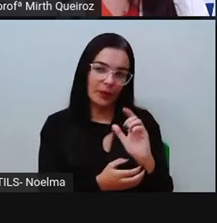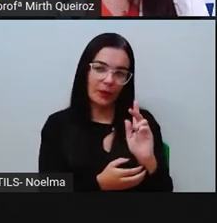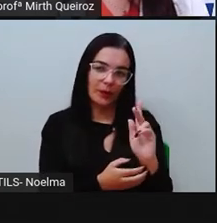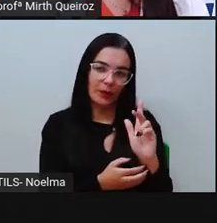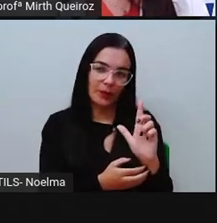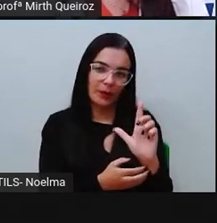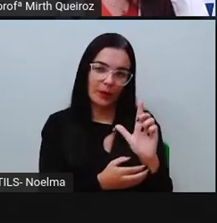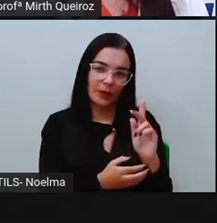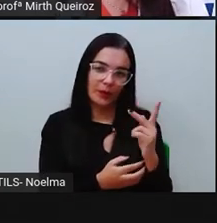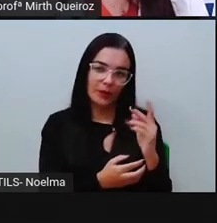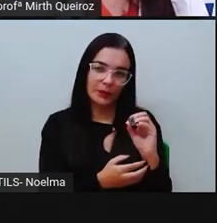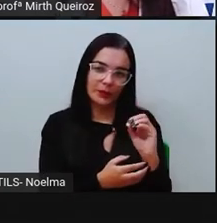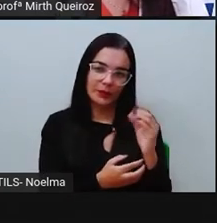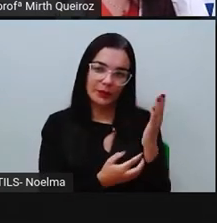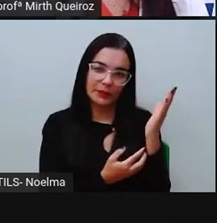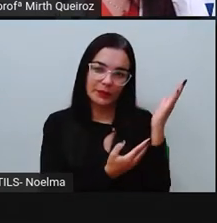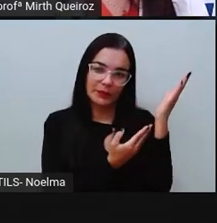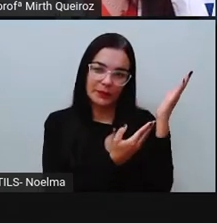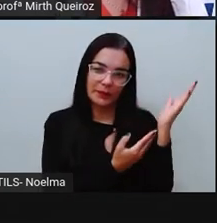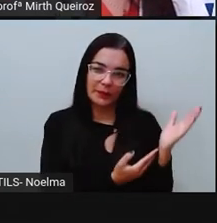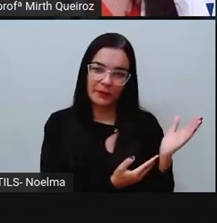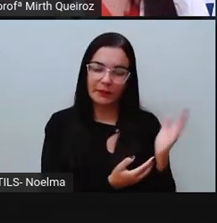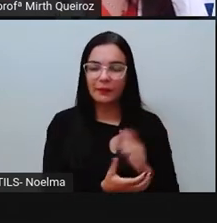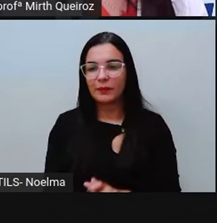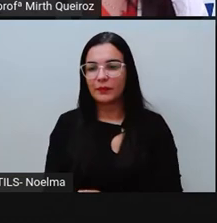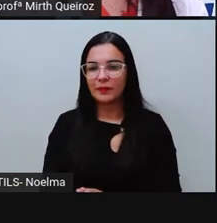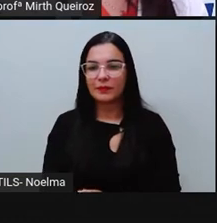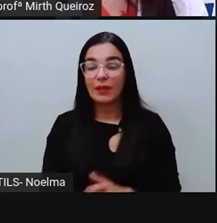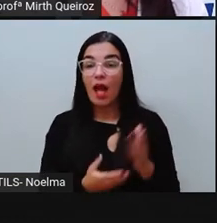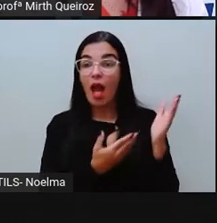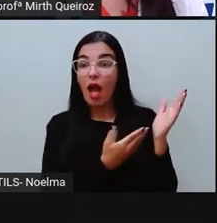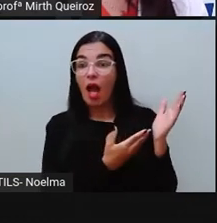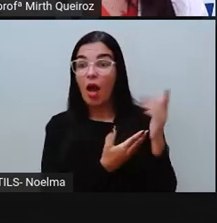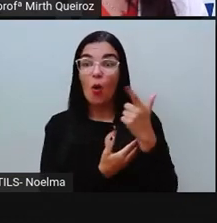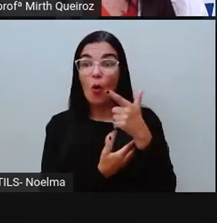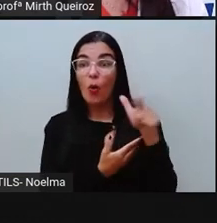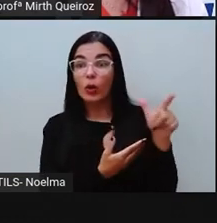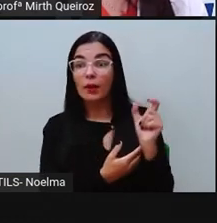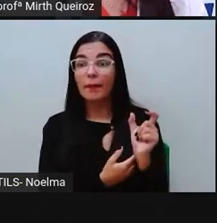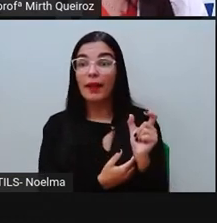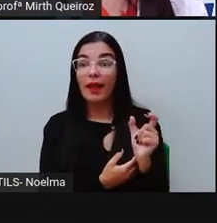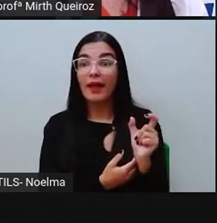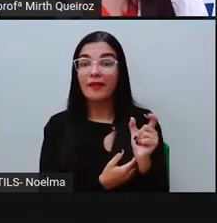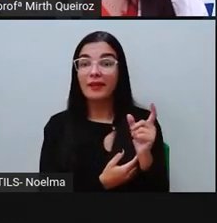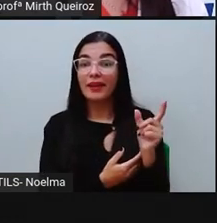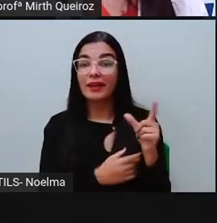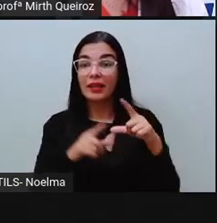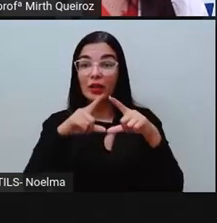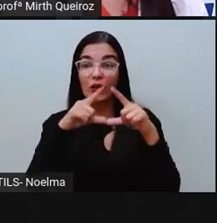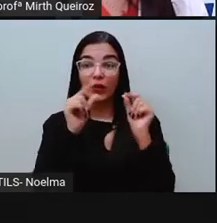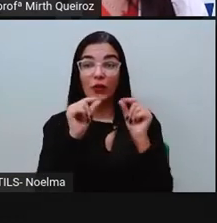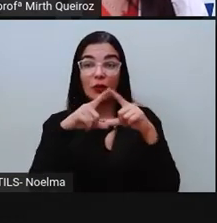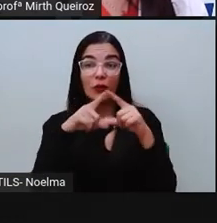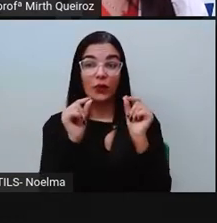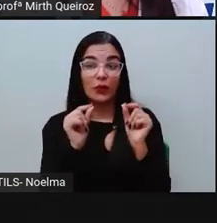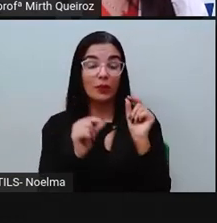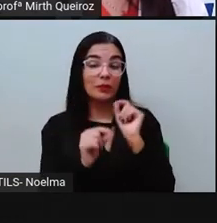o quê? LH, o dígrafo LH. Próxima palavra. O que é isso